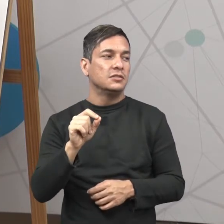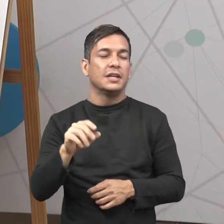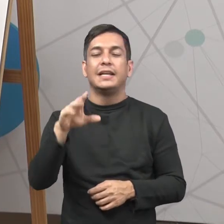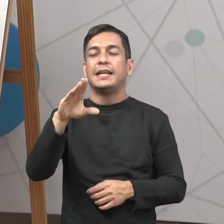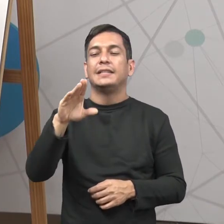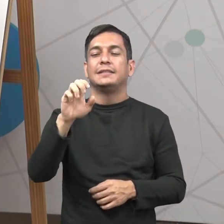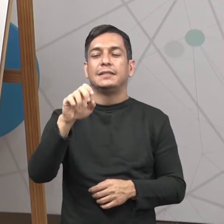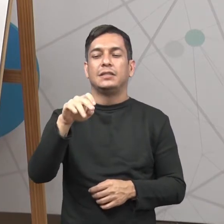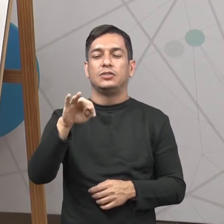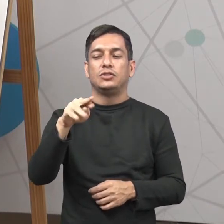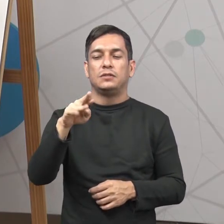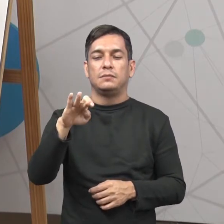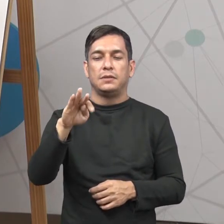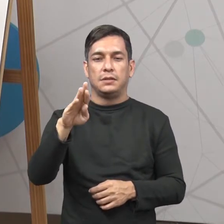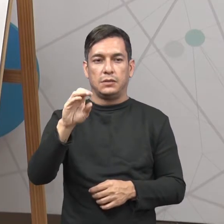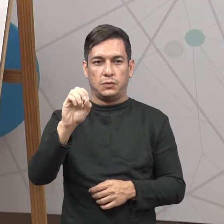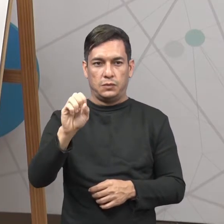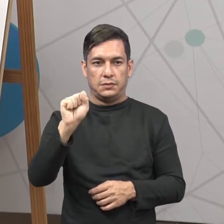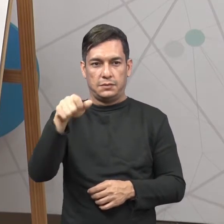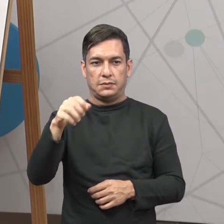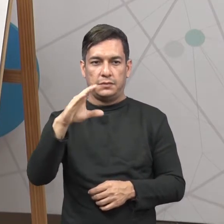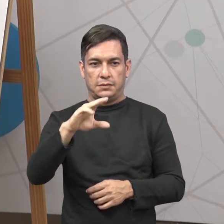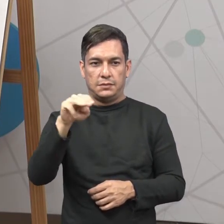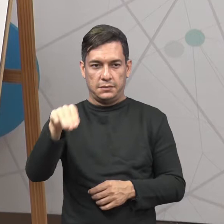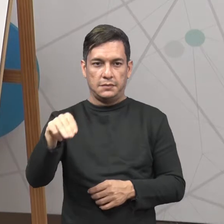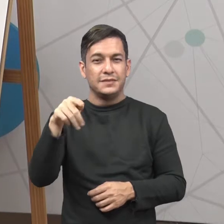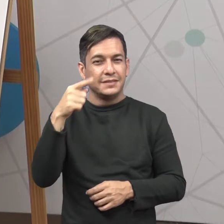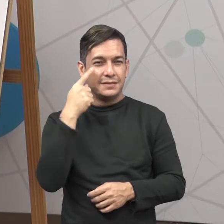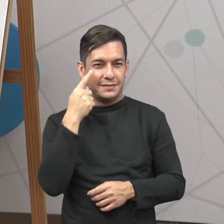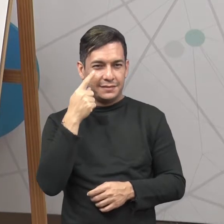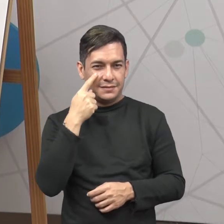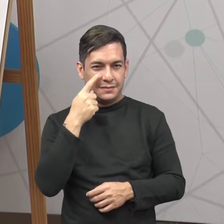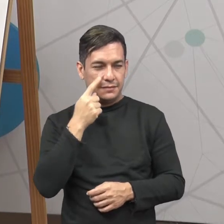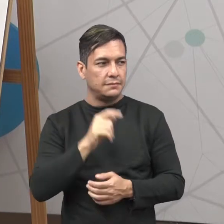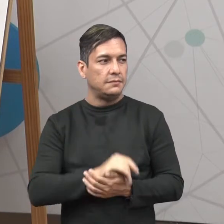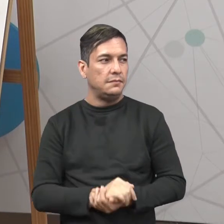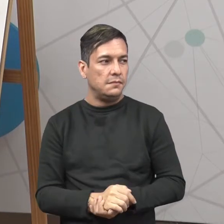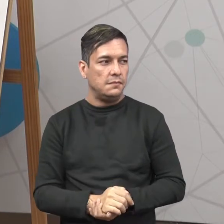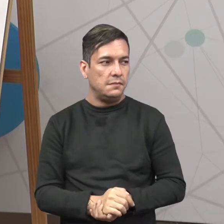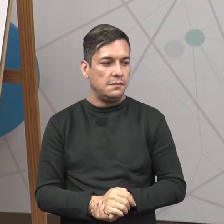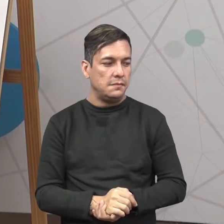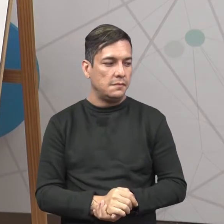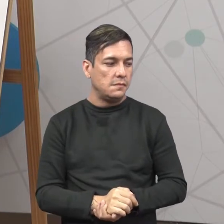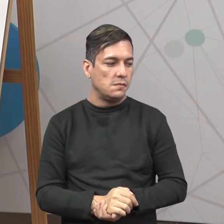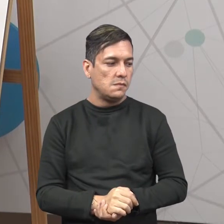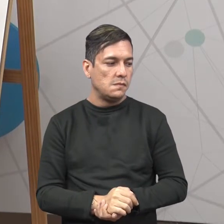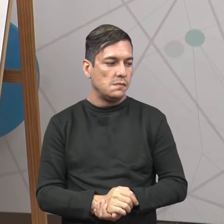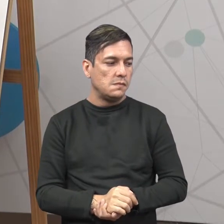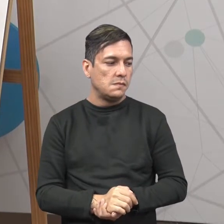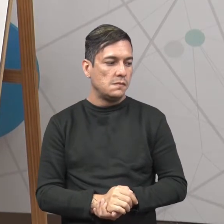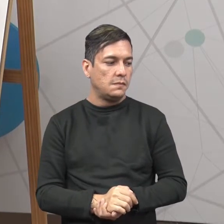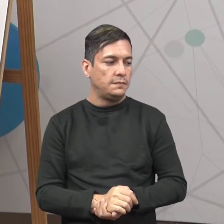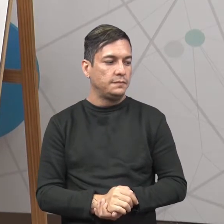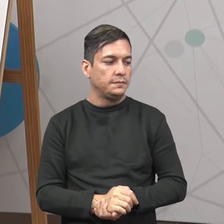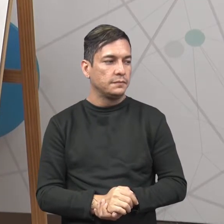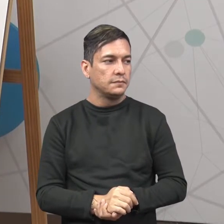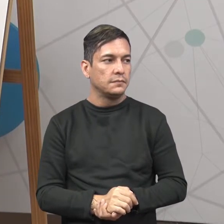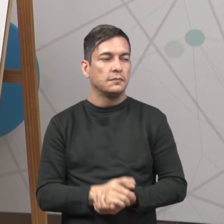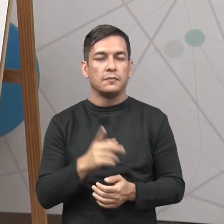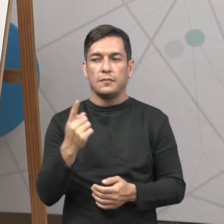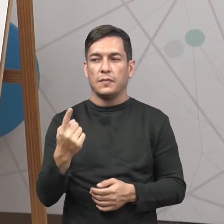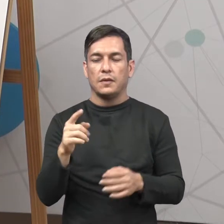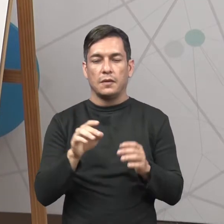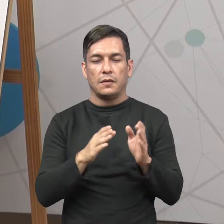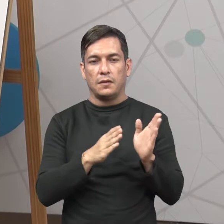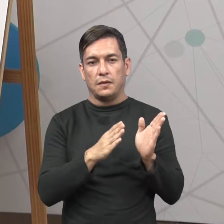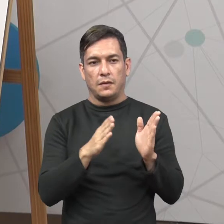tantos centímetros. Vocês estão vendo aqui? O espaço entre um